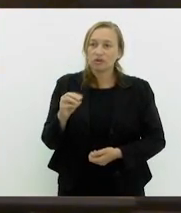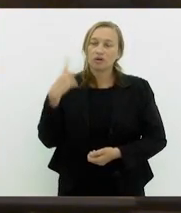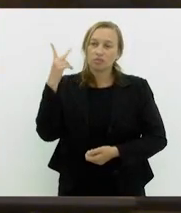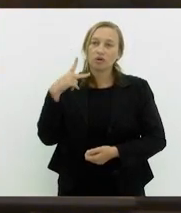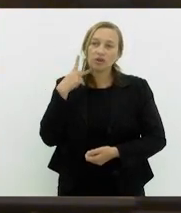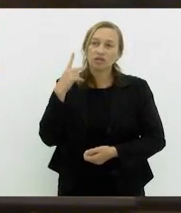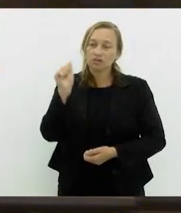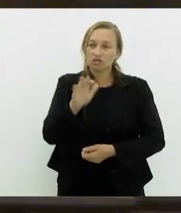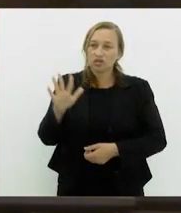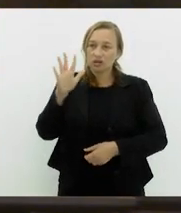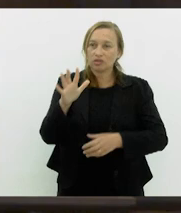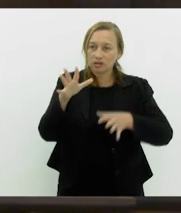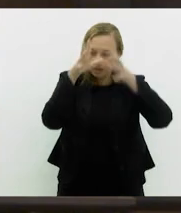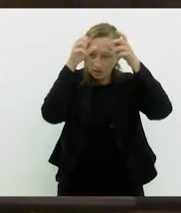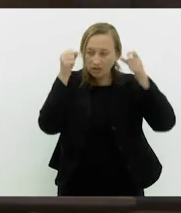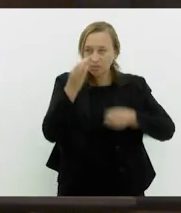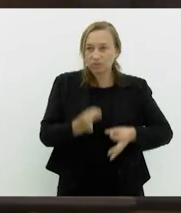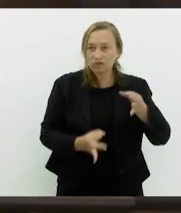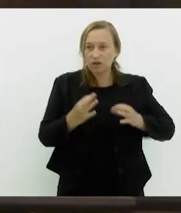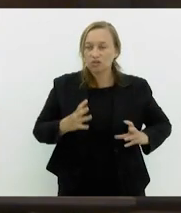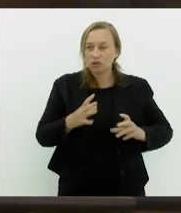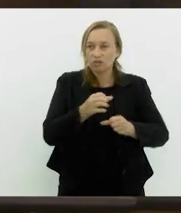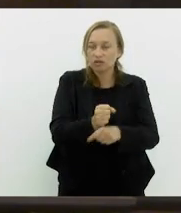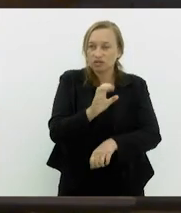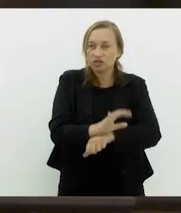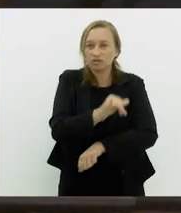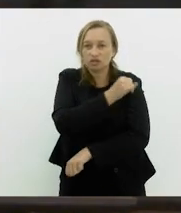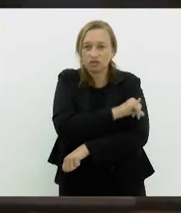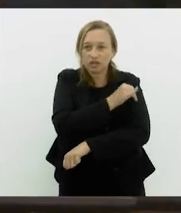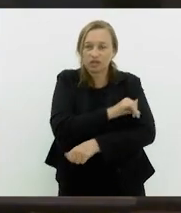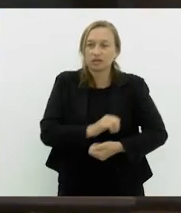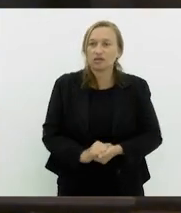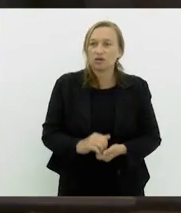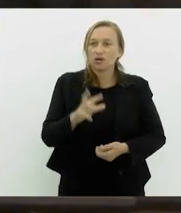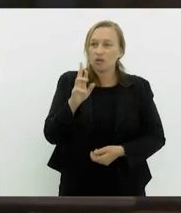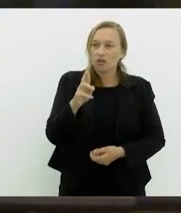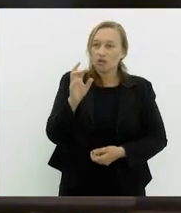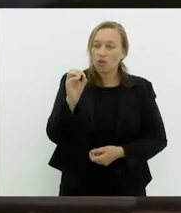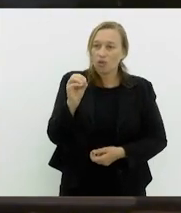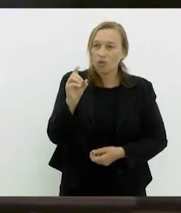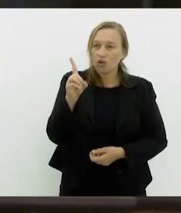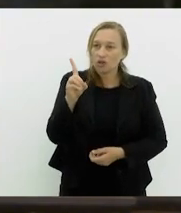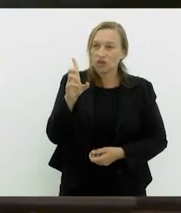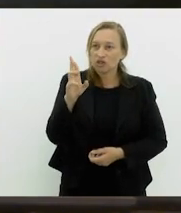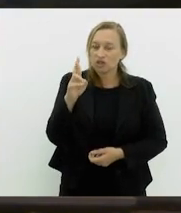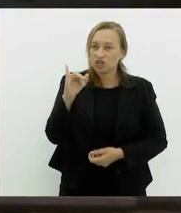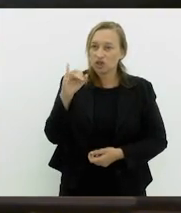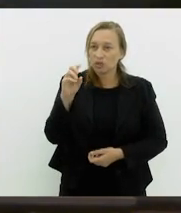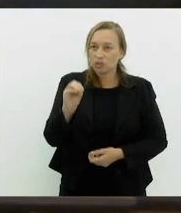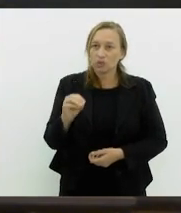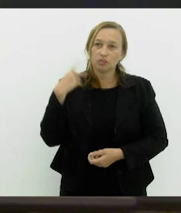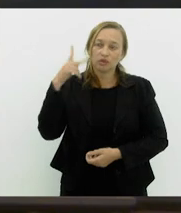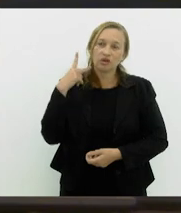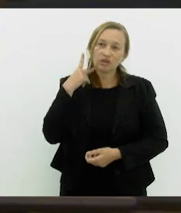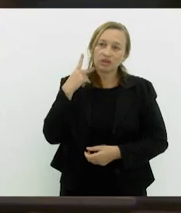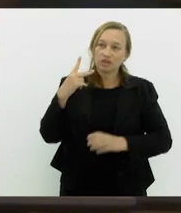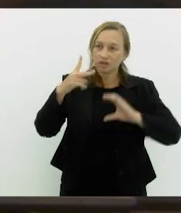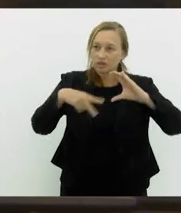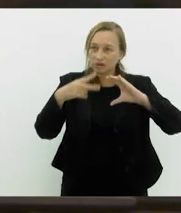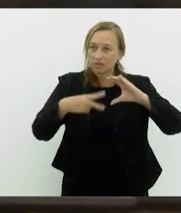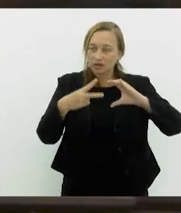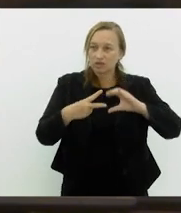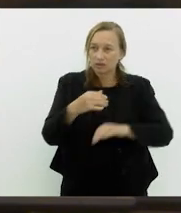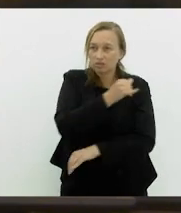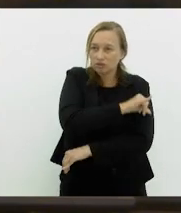procurador-geral do Tribunal de Contas do Estado do Rio de Janeiro. Senhor Rodrigo Ramos, procurador-geral da Câmara Municipal do Rio de